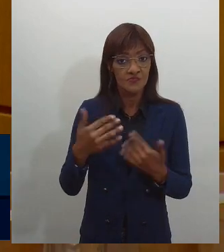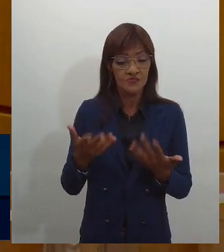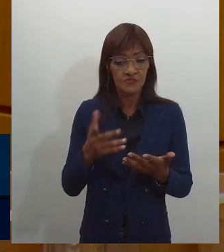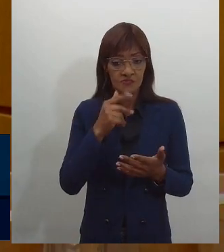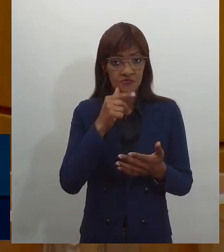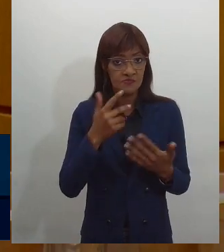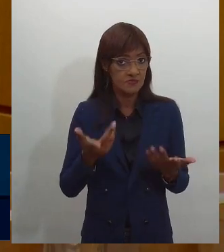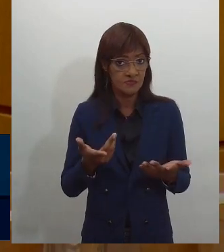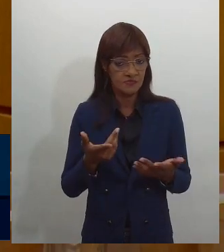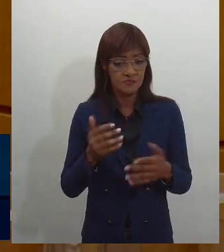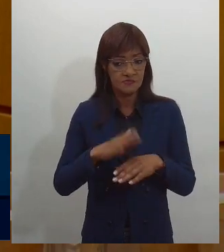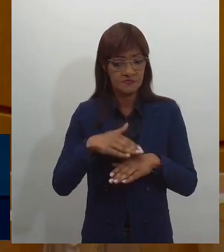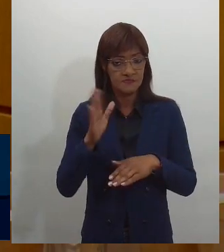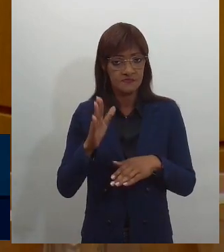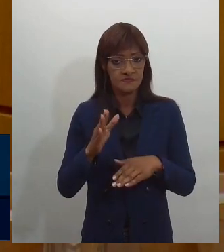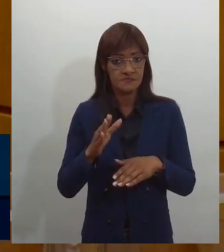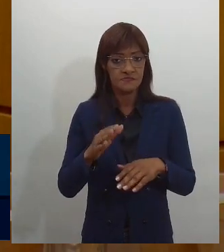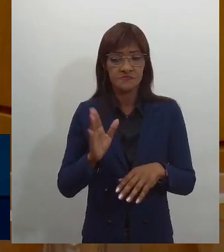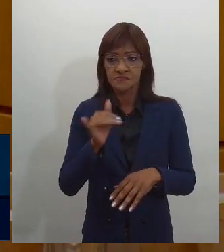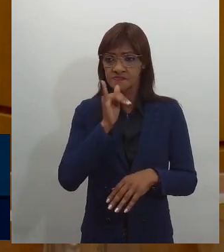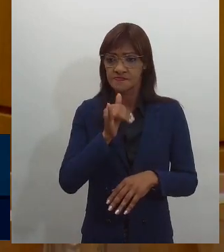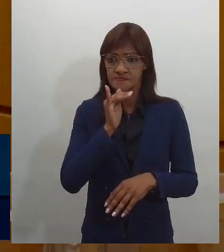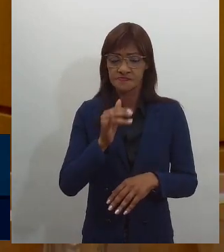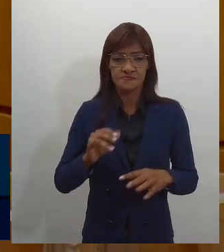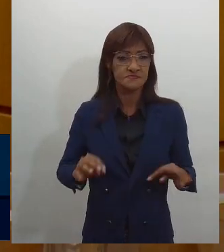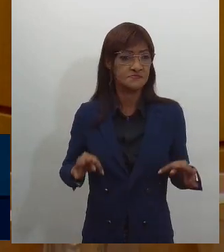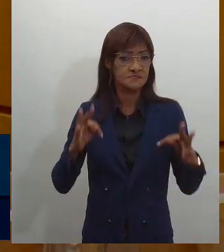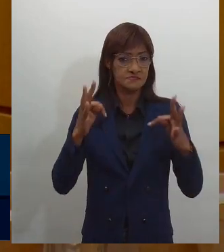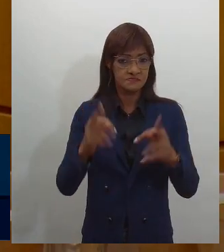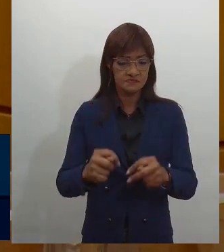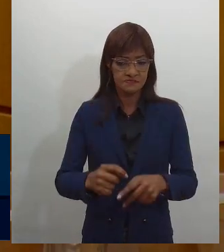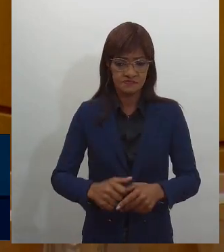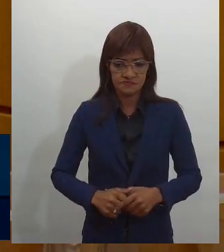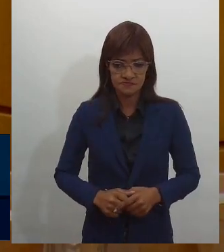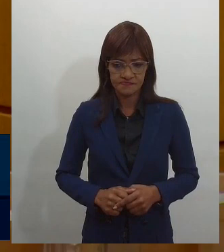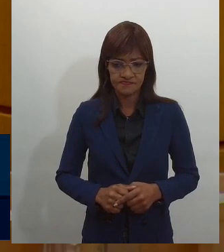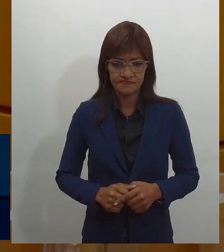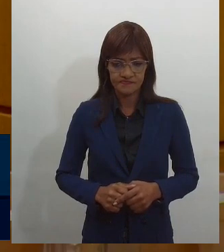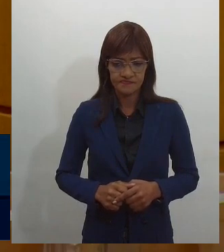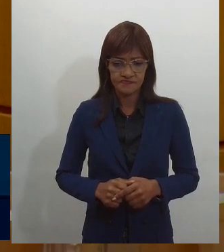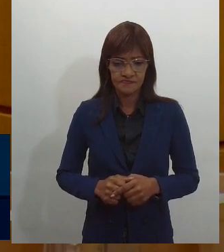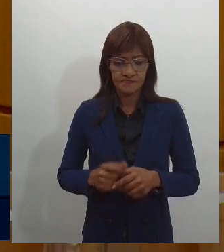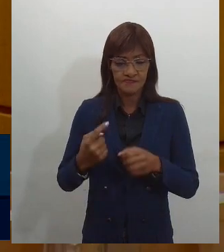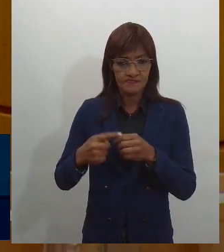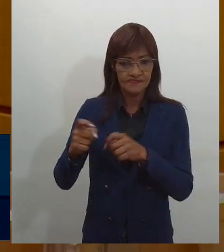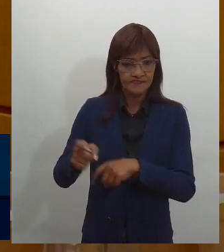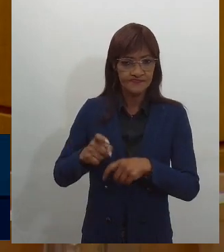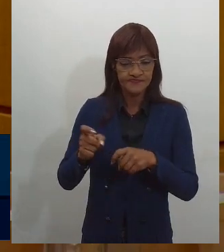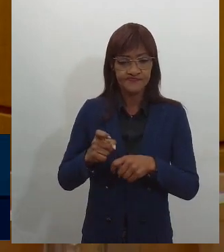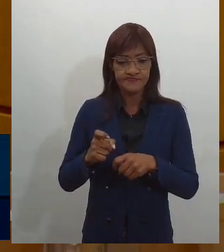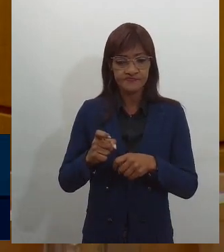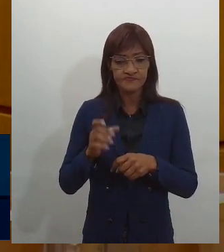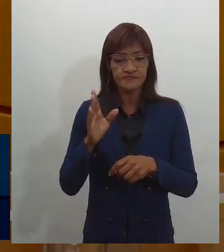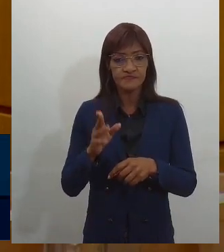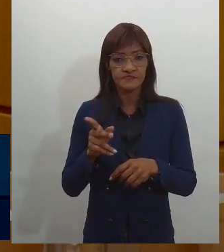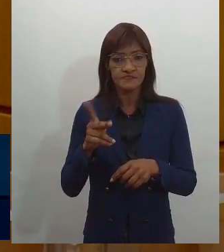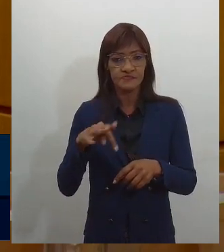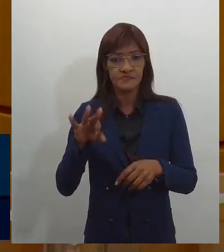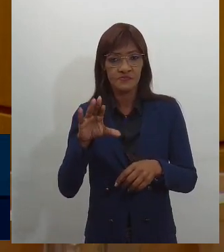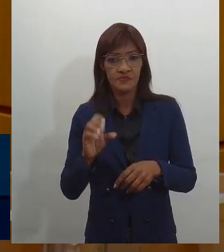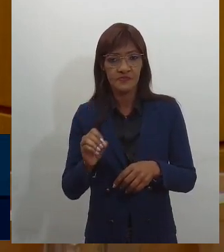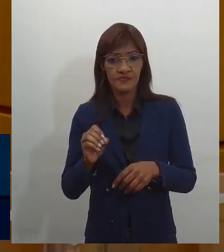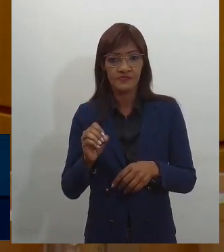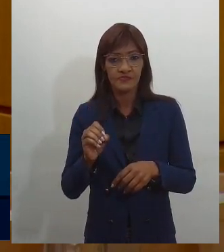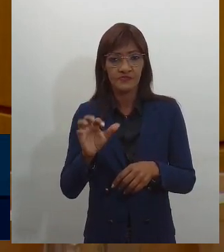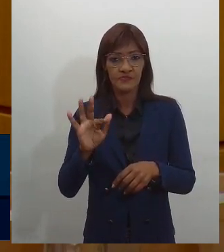clássico para todo o sertão. Lá em Porto da Folha, Lagoa do Rancho, aquele trecho ali,